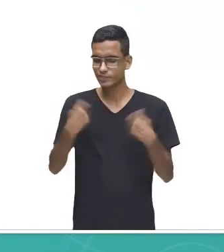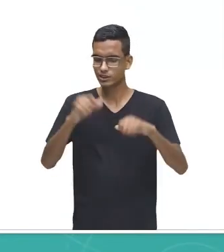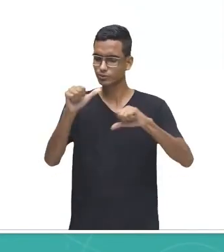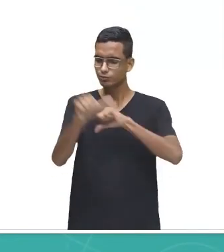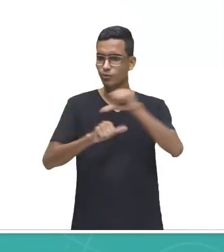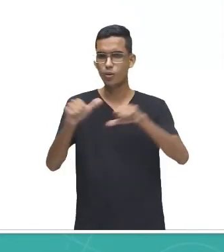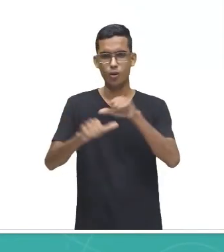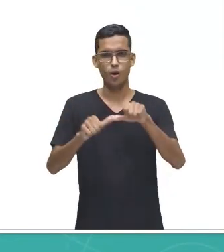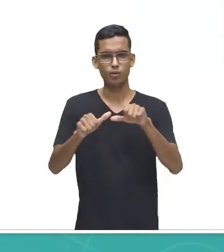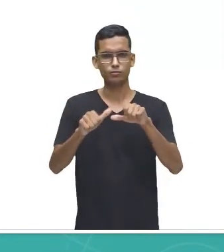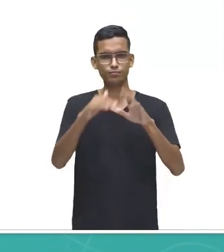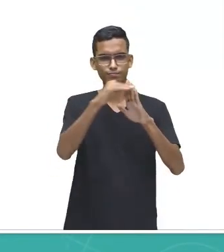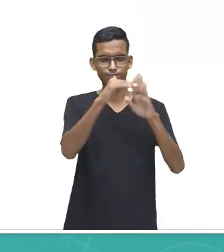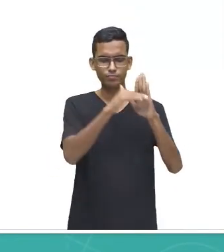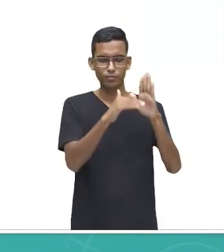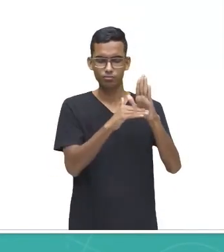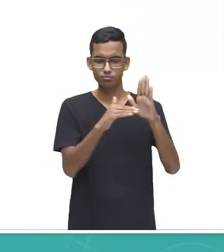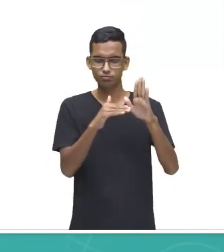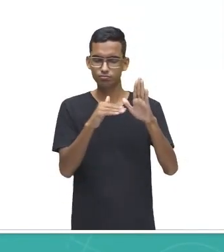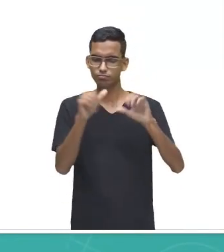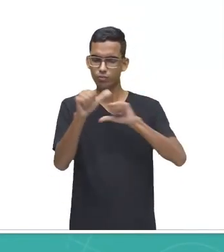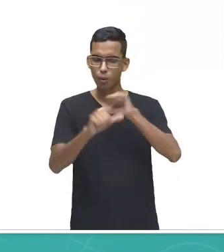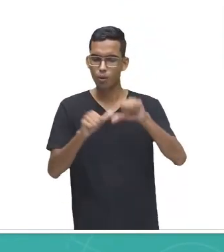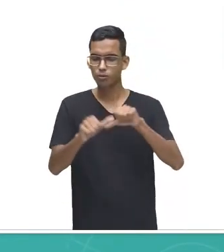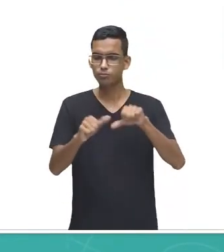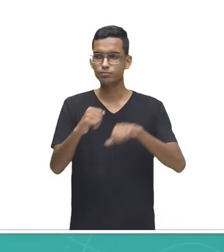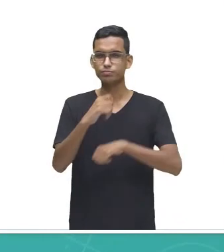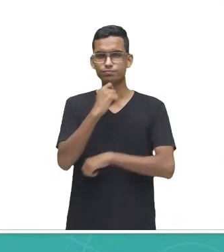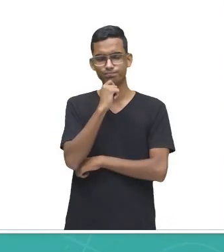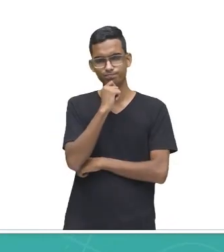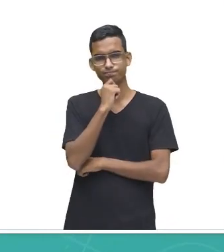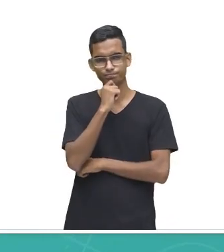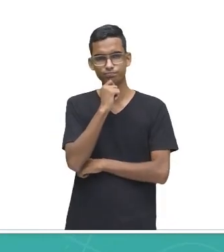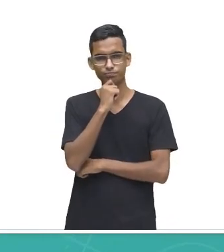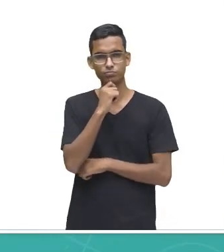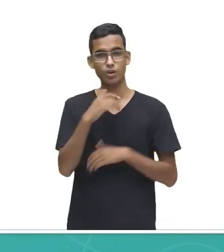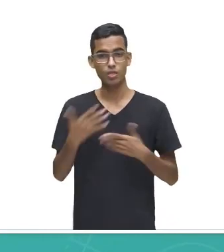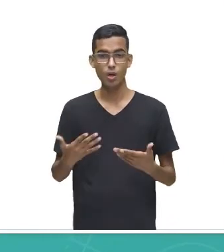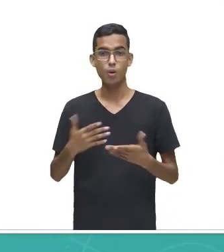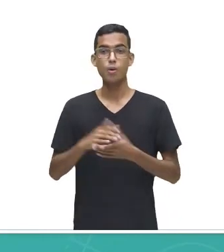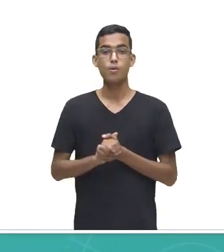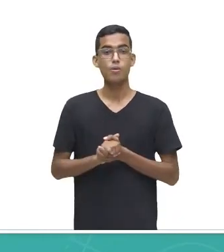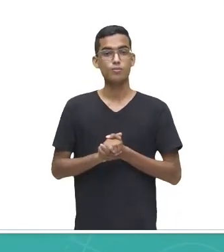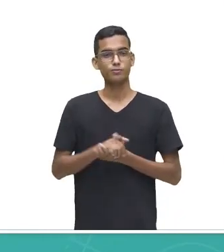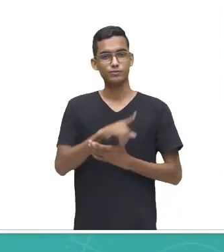como pensamento, como paradigma de vida, tá bom? Meu caro aluno,